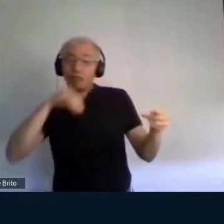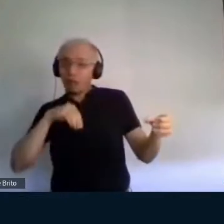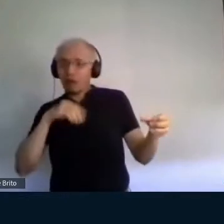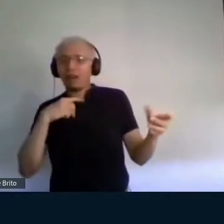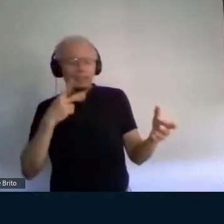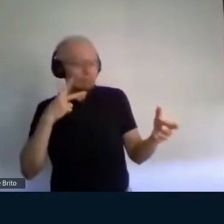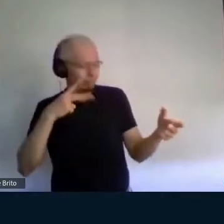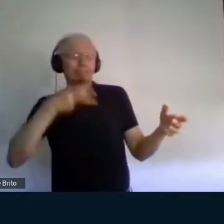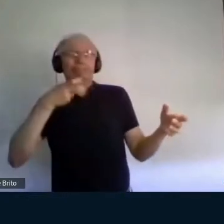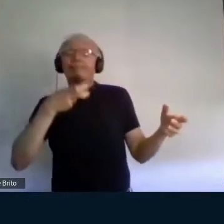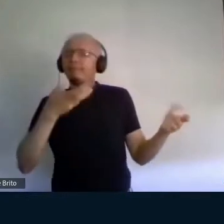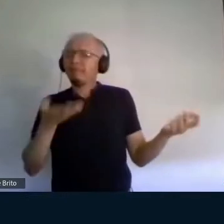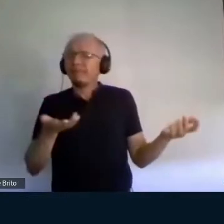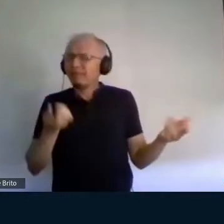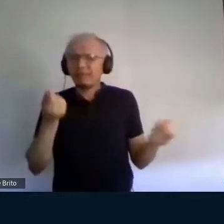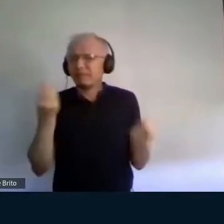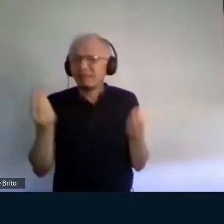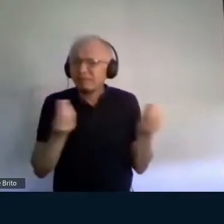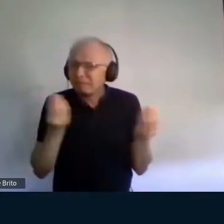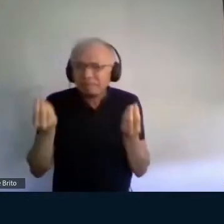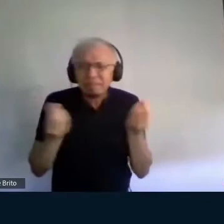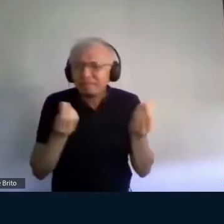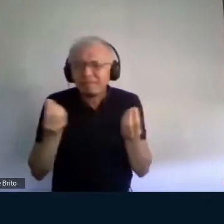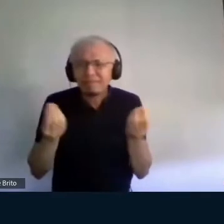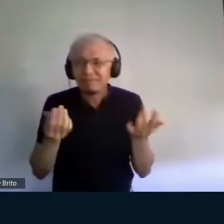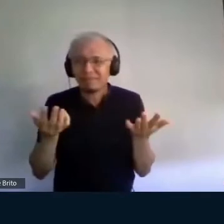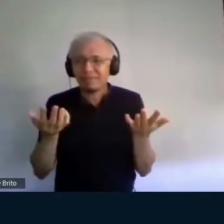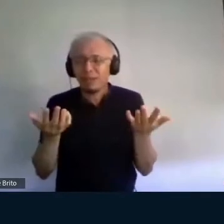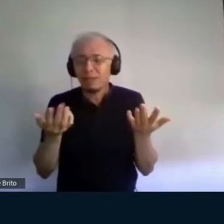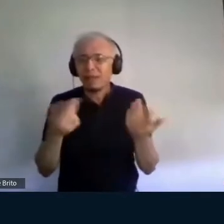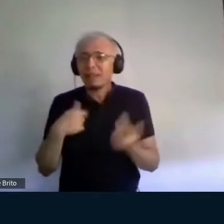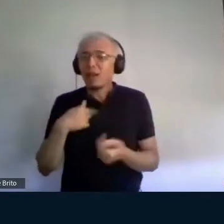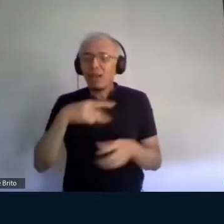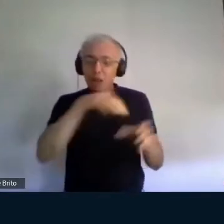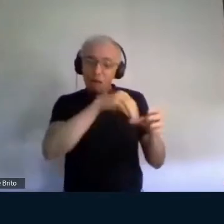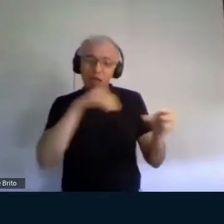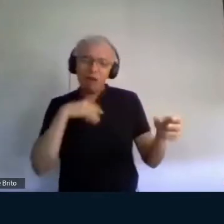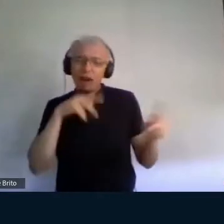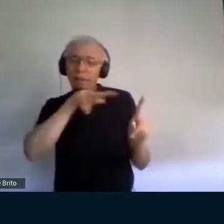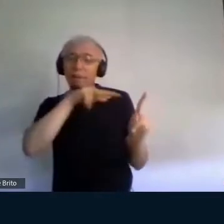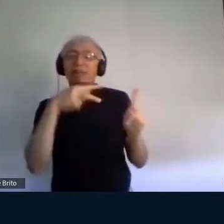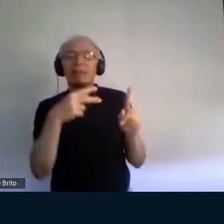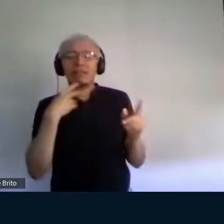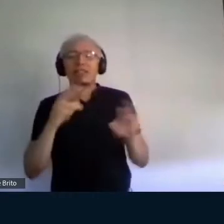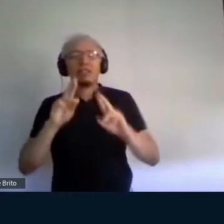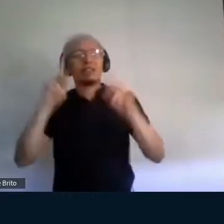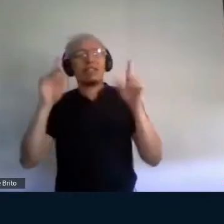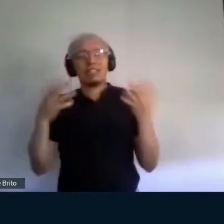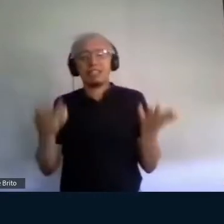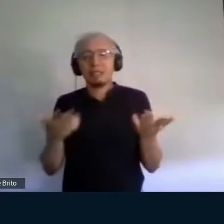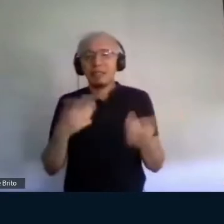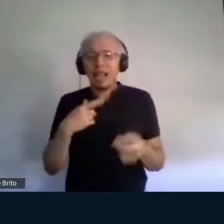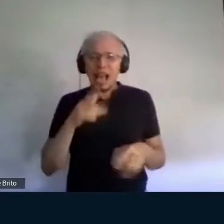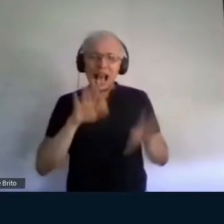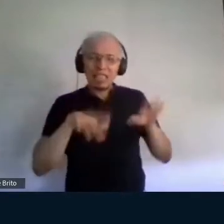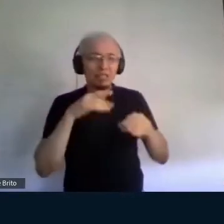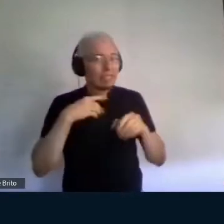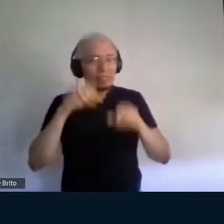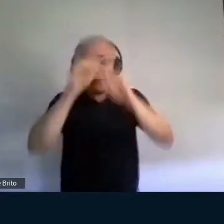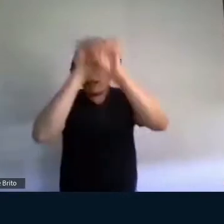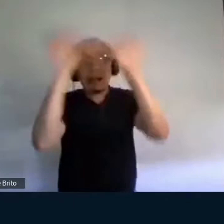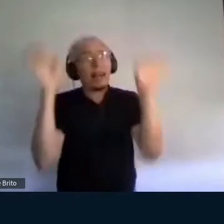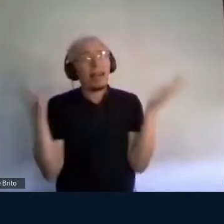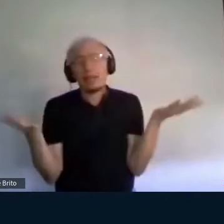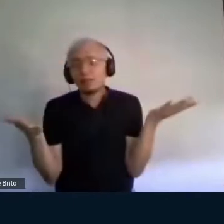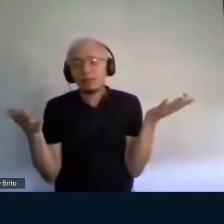um pouco com esses trabalhos que vocês vêm desenvolvendo, nem sempre são questões familiares